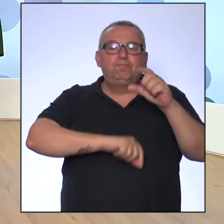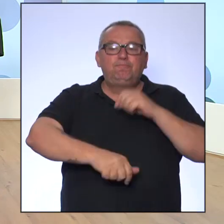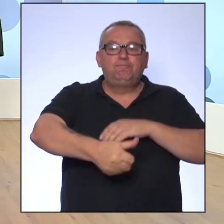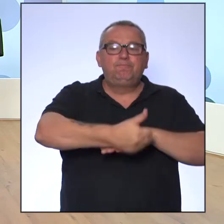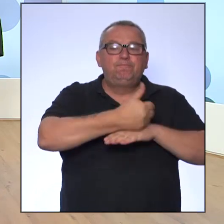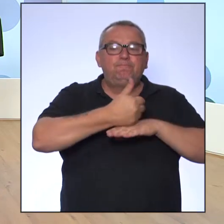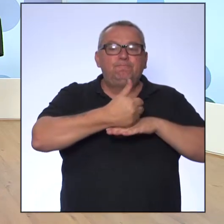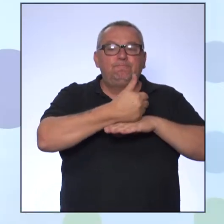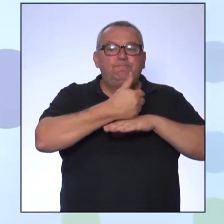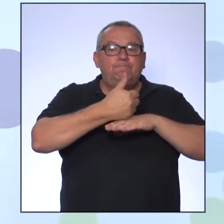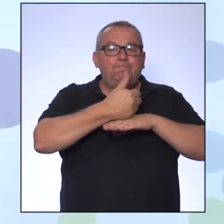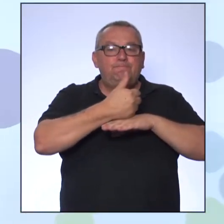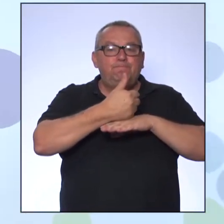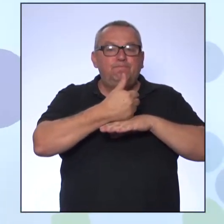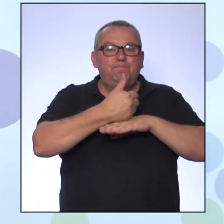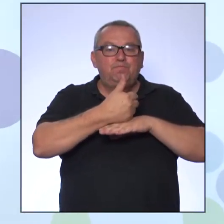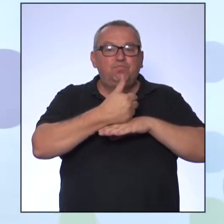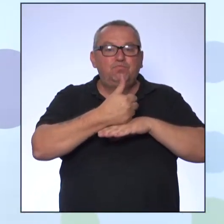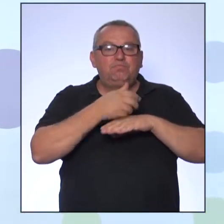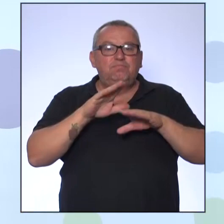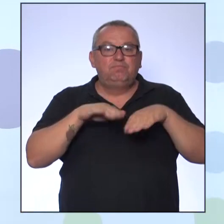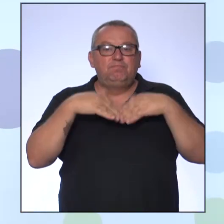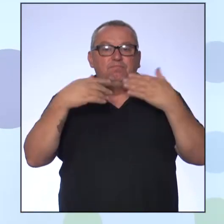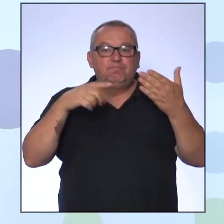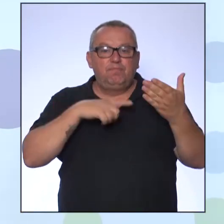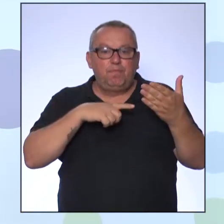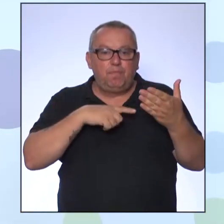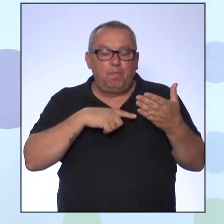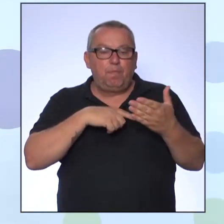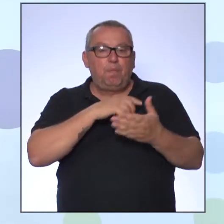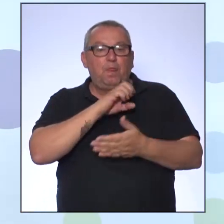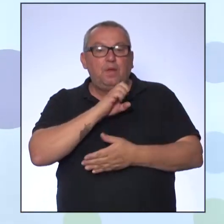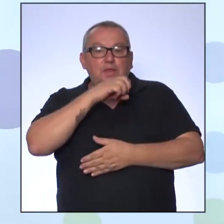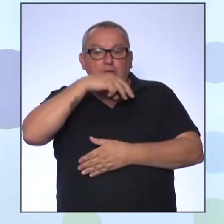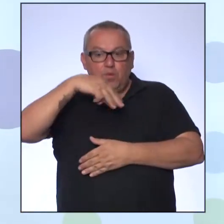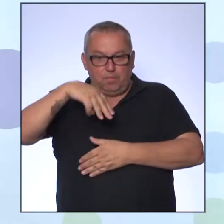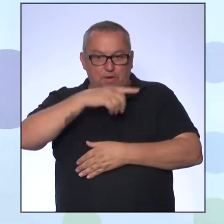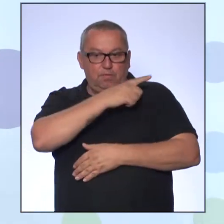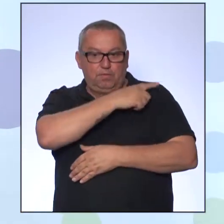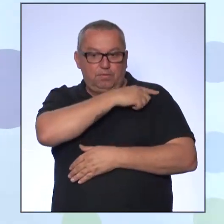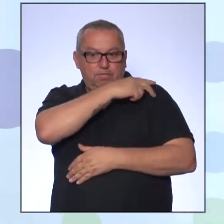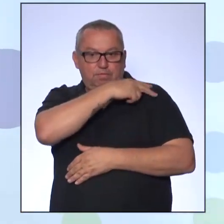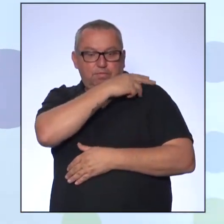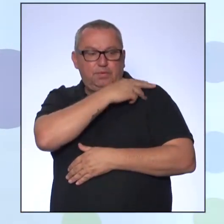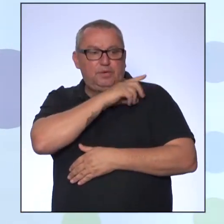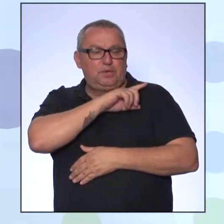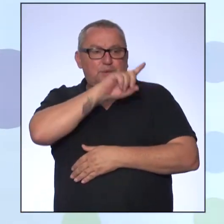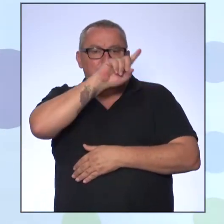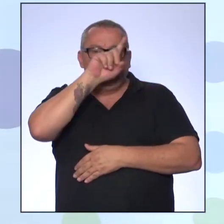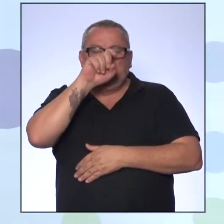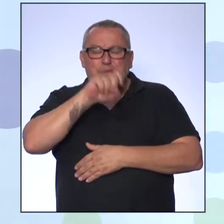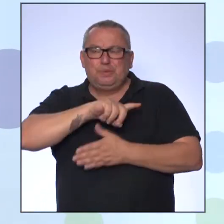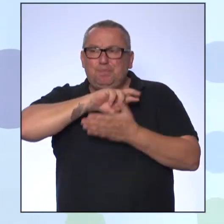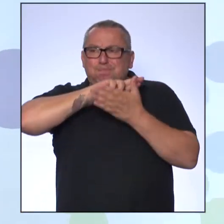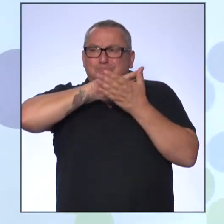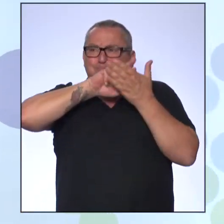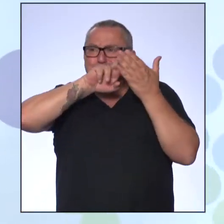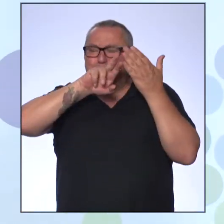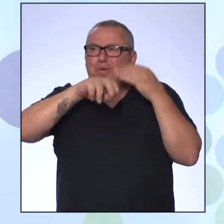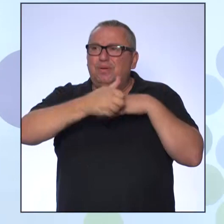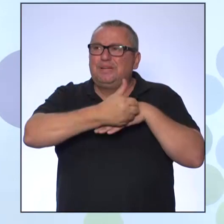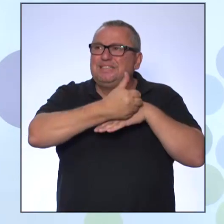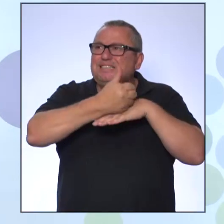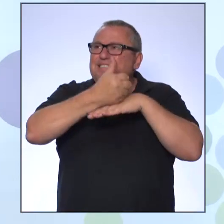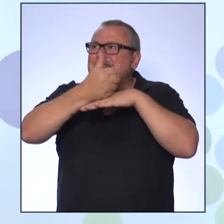profissão? Quando eu estava no meu ensino médio, eu tinha várias dúvidas. Eu já pensei em várias profissões para a minha